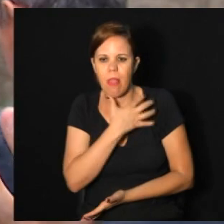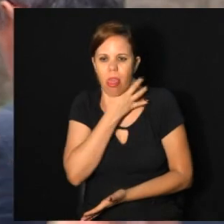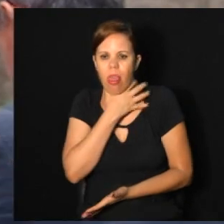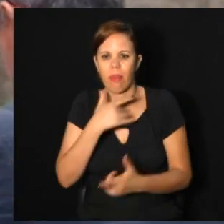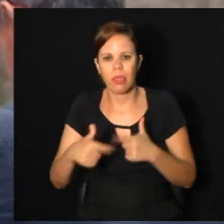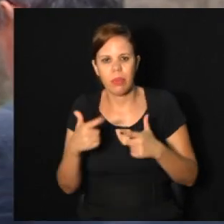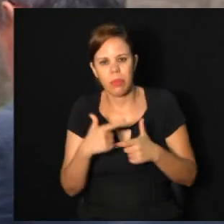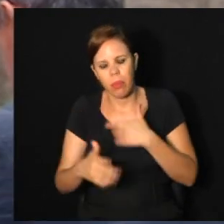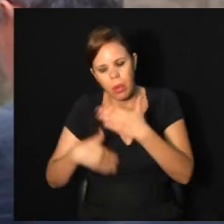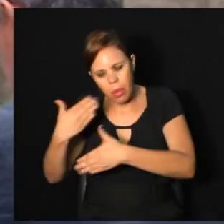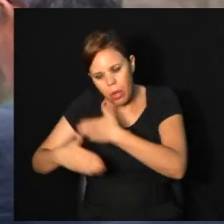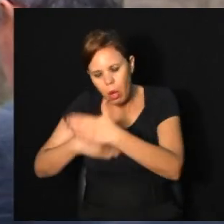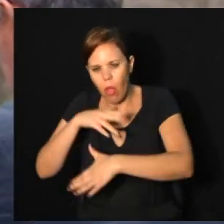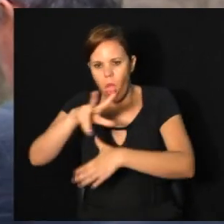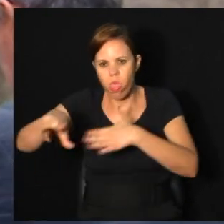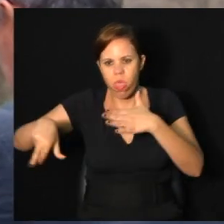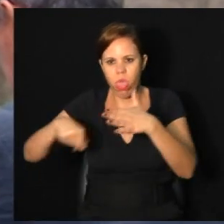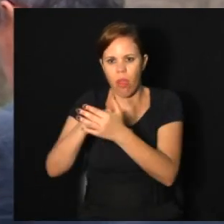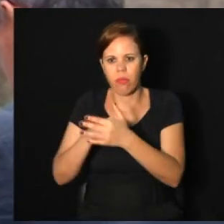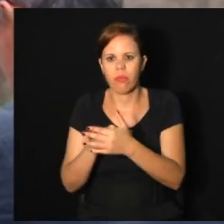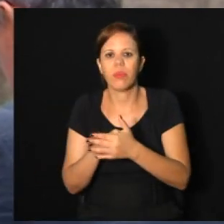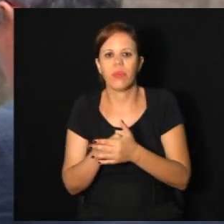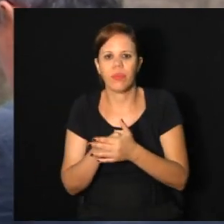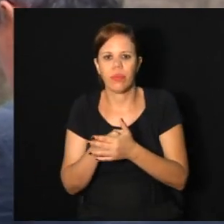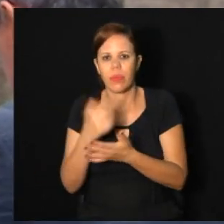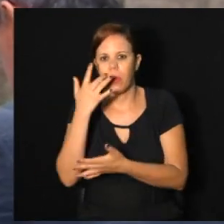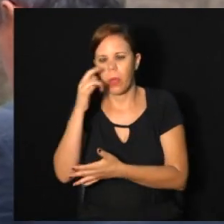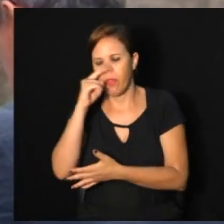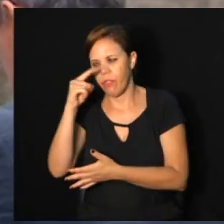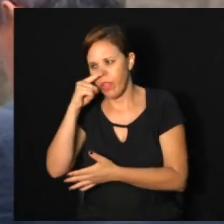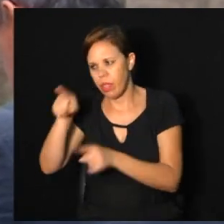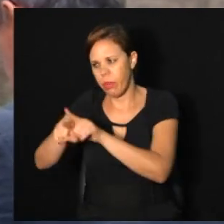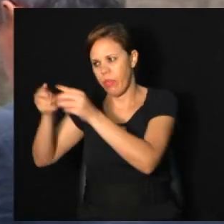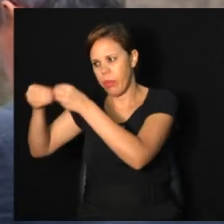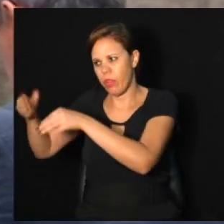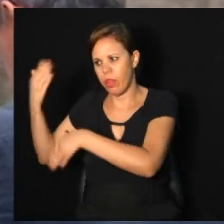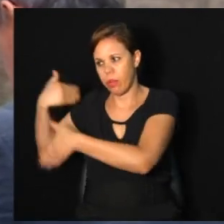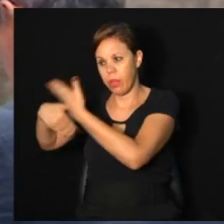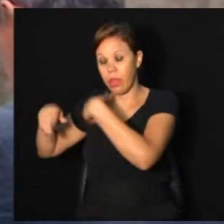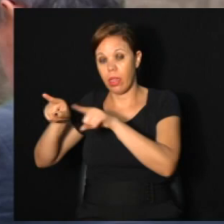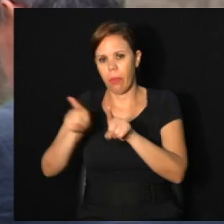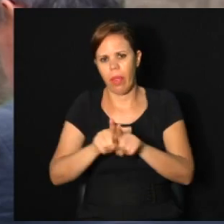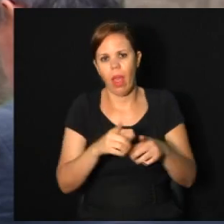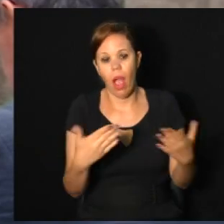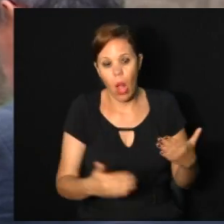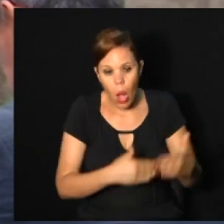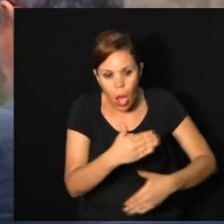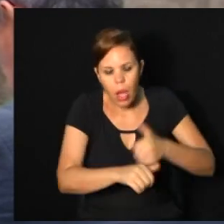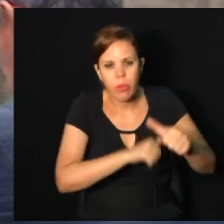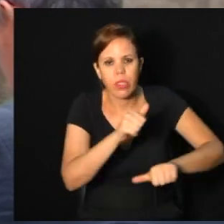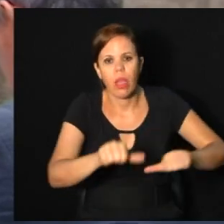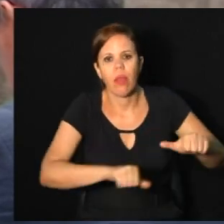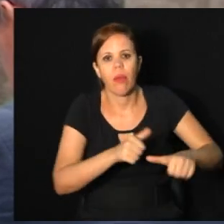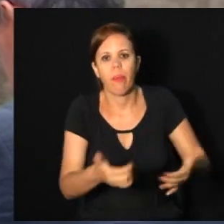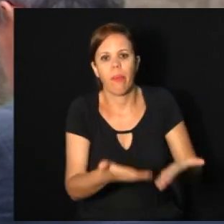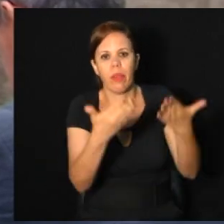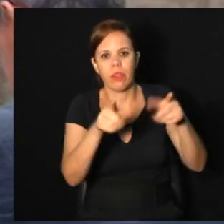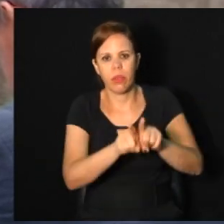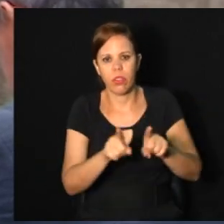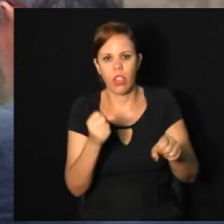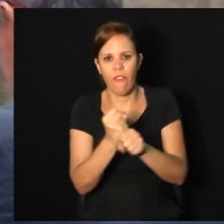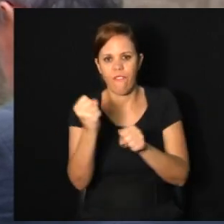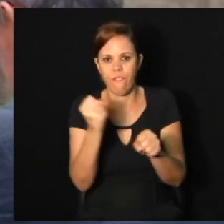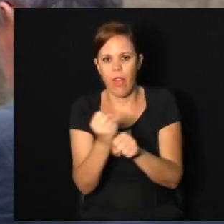do processo de corrupção que desmontou o Hospital Ouro Verde. Até tem um saldo muito positivo do ponto de vista de reforma e construção de novos equipamentos, porque a gente